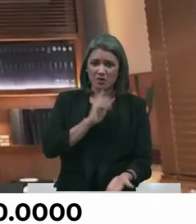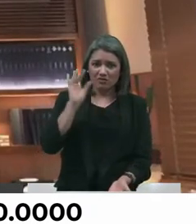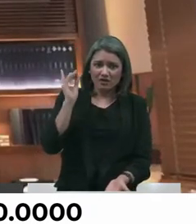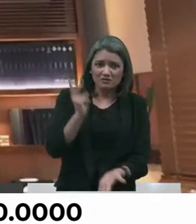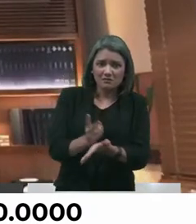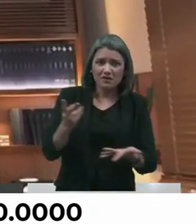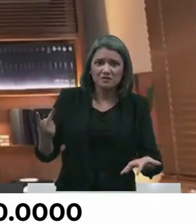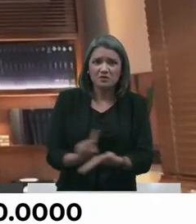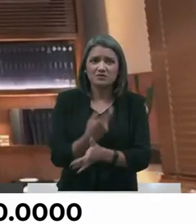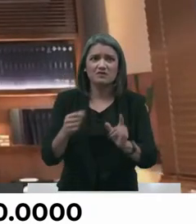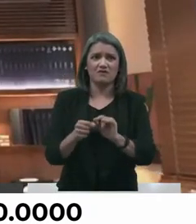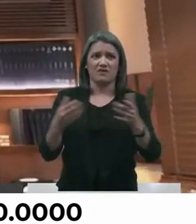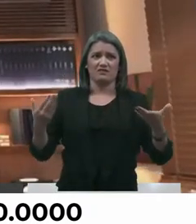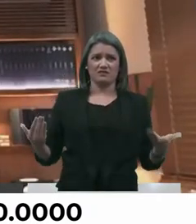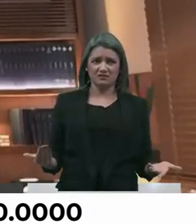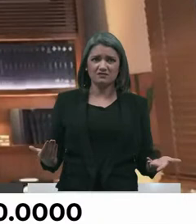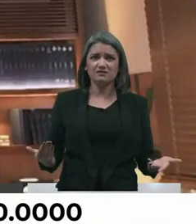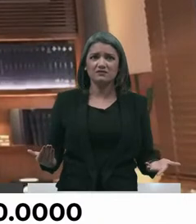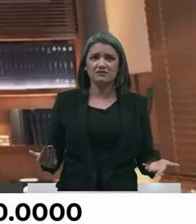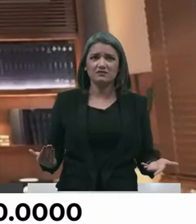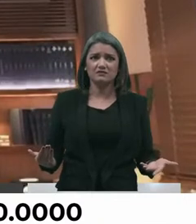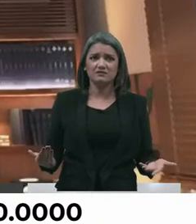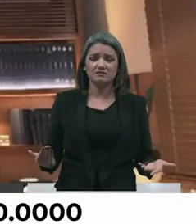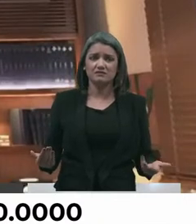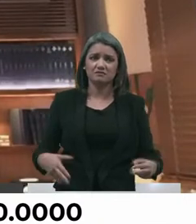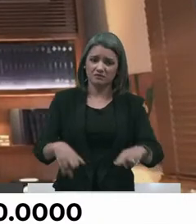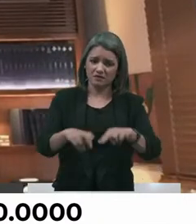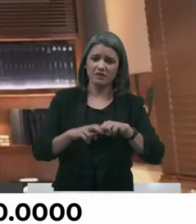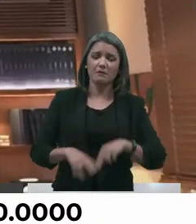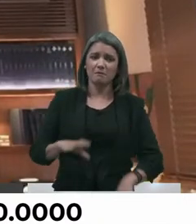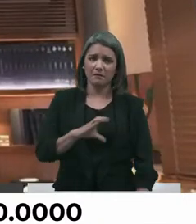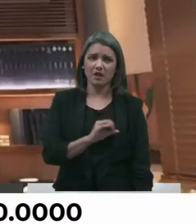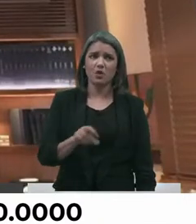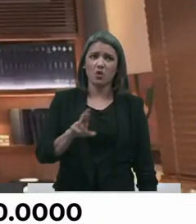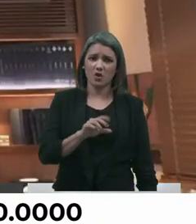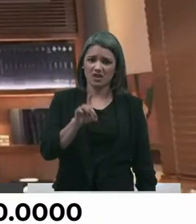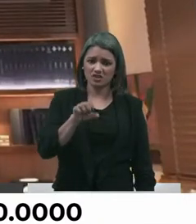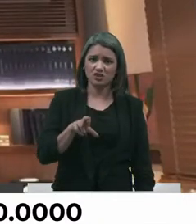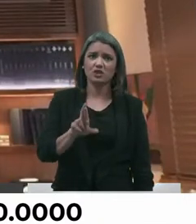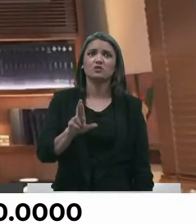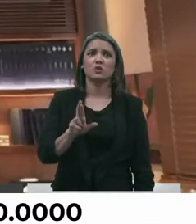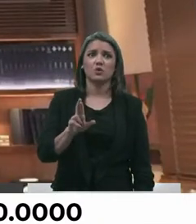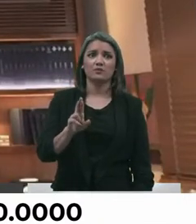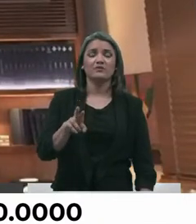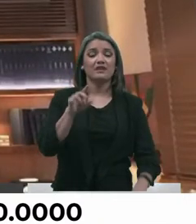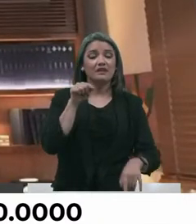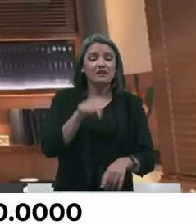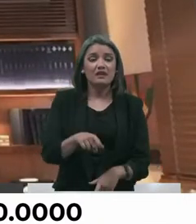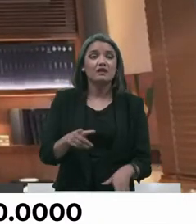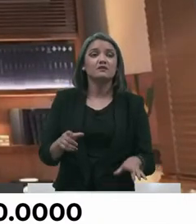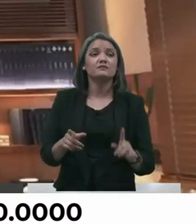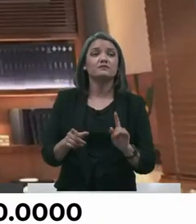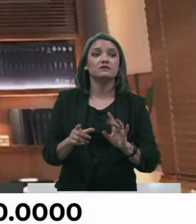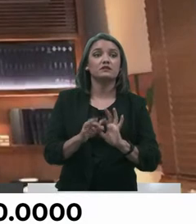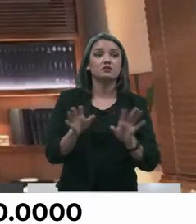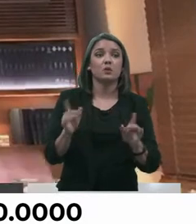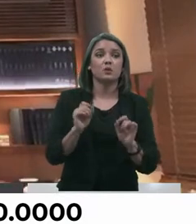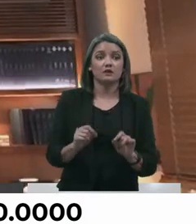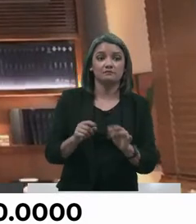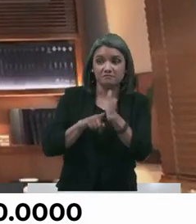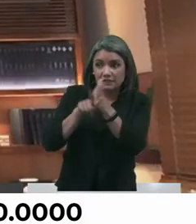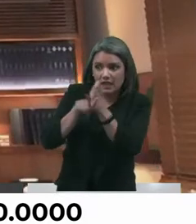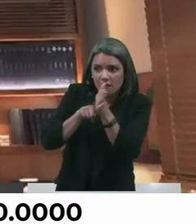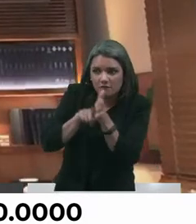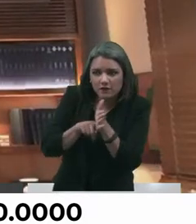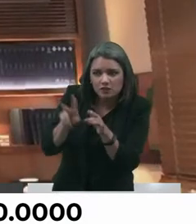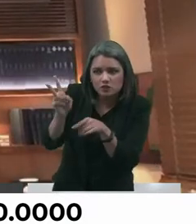conduzida, data máxima vênia, pelo então Corregedor-Geral da Justiça, que se permitiu, a um só tempo, investigar